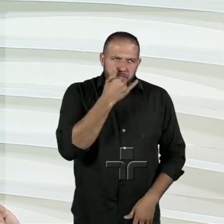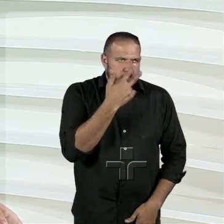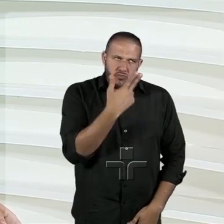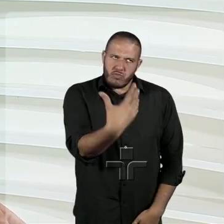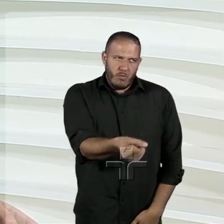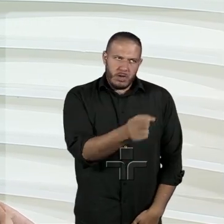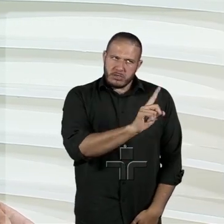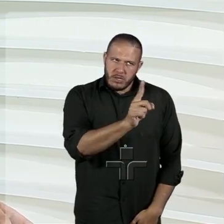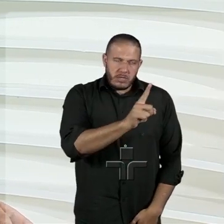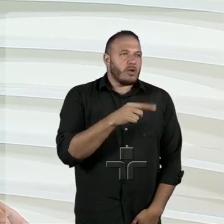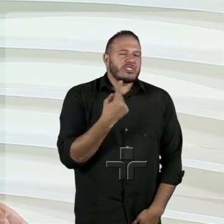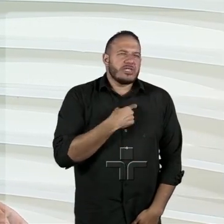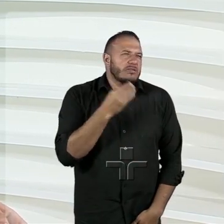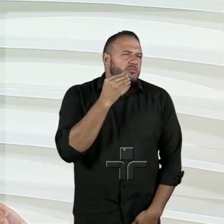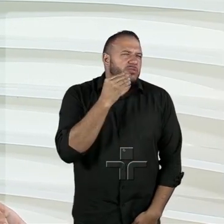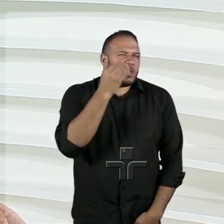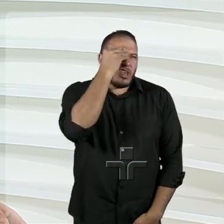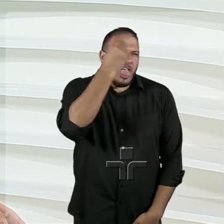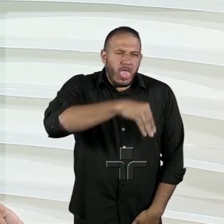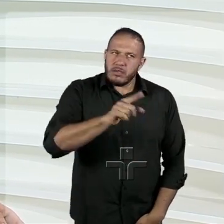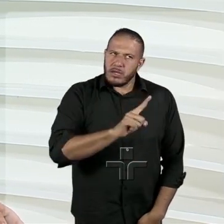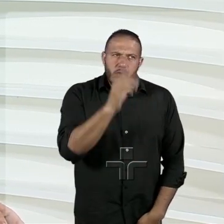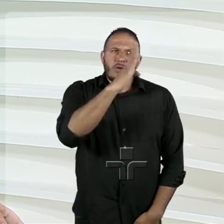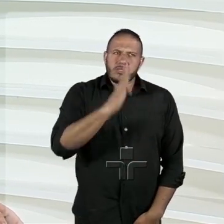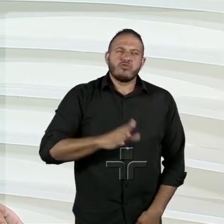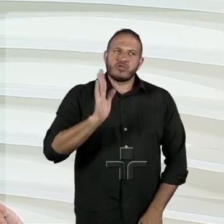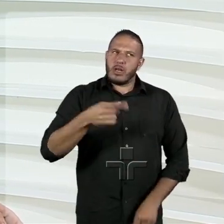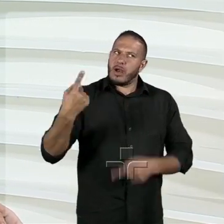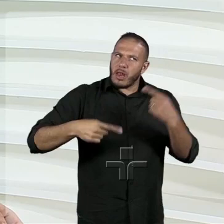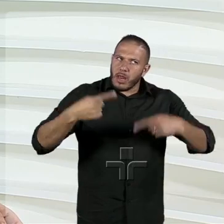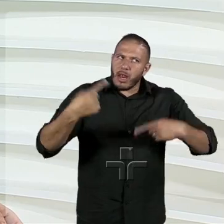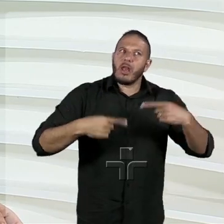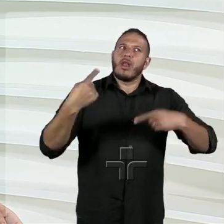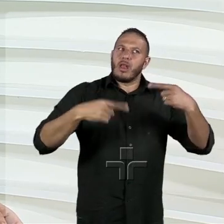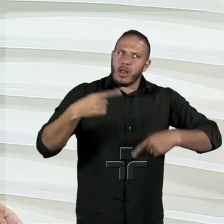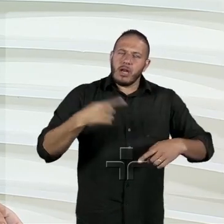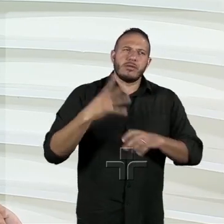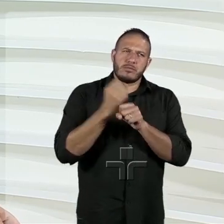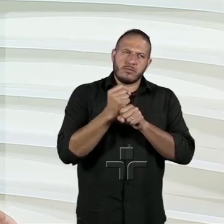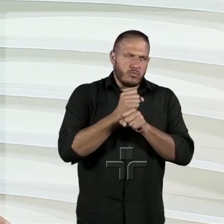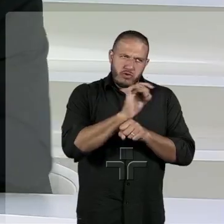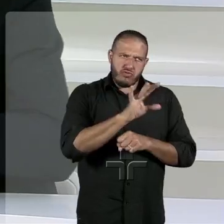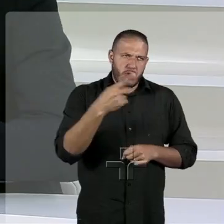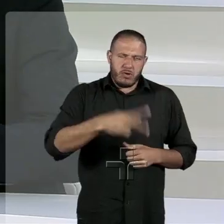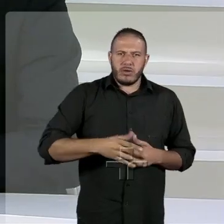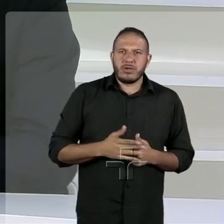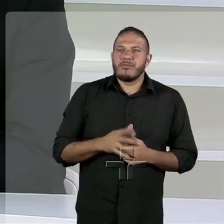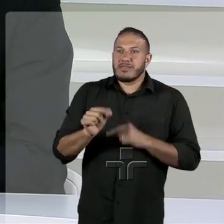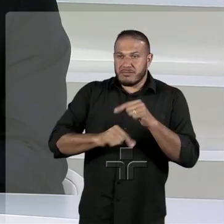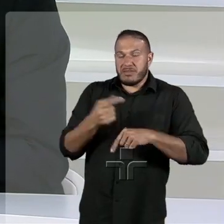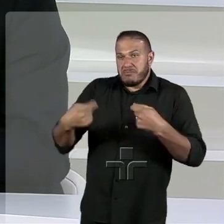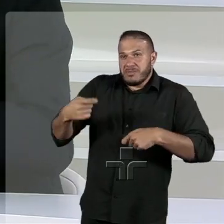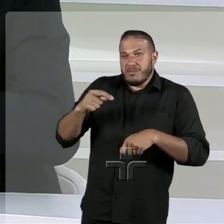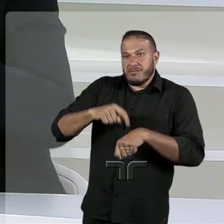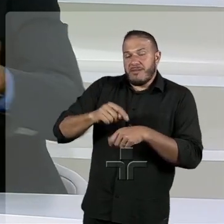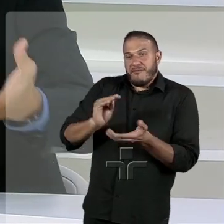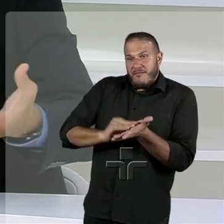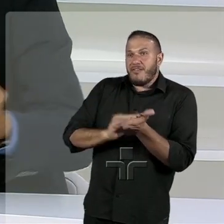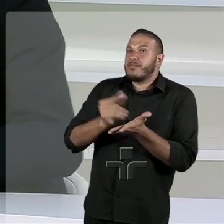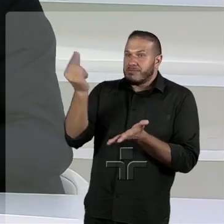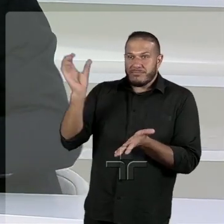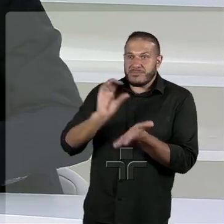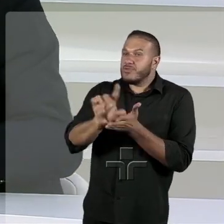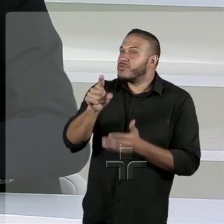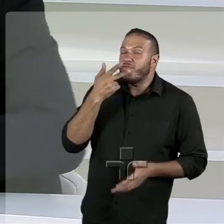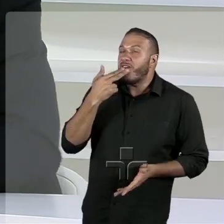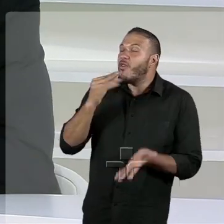gente não tente, que a gente não busque. O Brasil está discutindo isso há décadas, não é somente de agora. Mas a questão de ter recursos para isso também, né? O senhor não tocou na